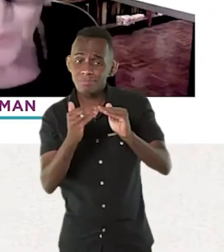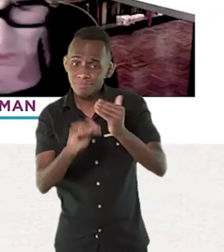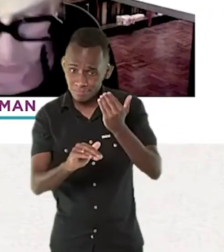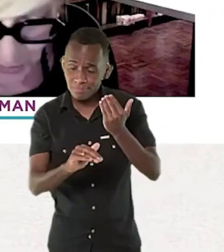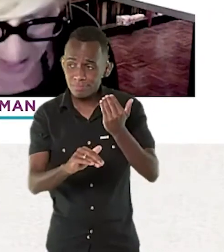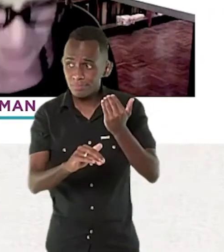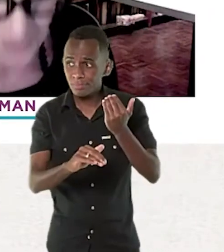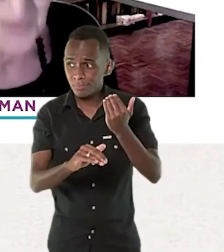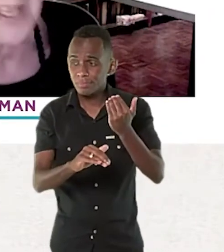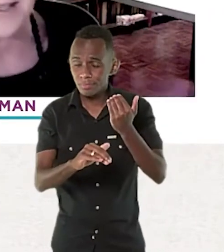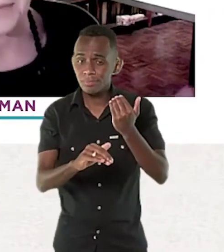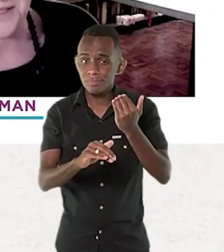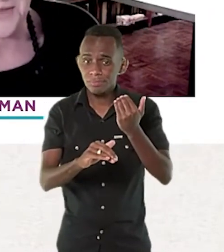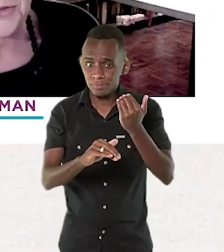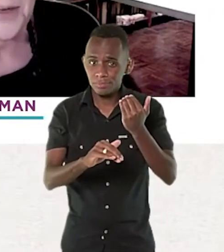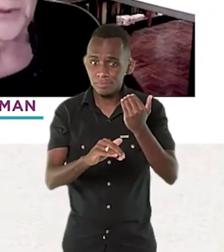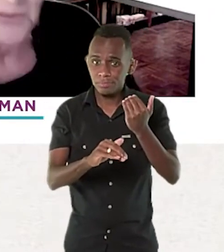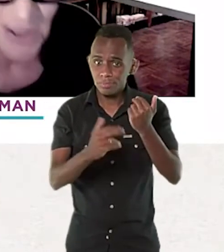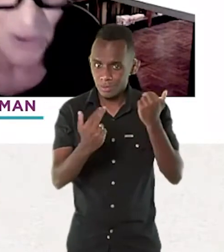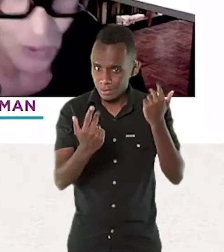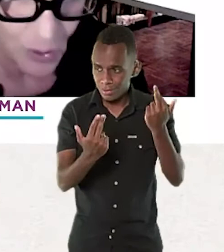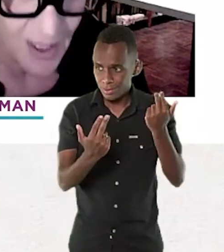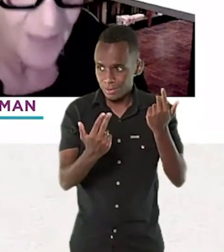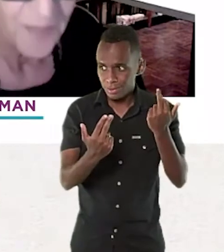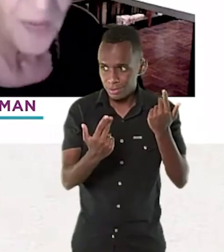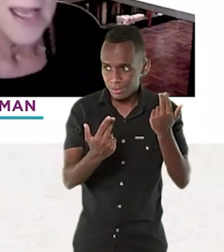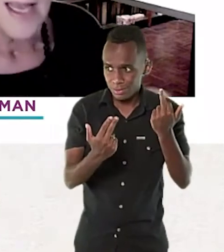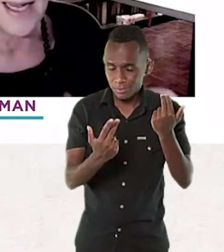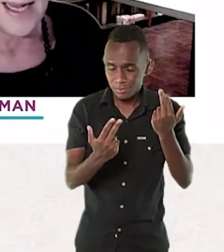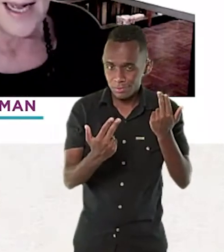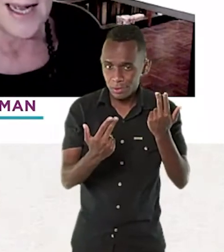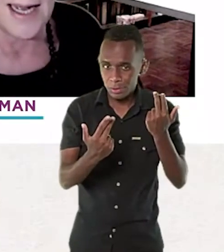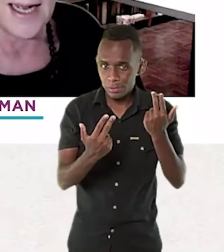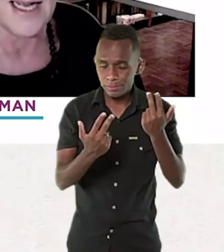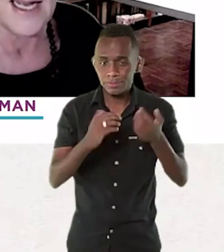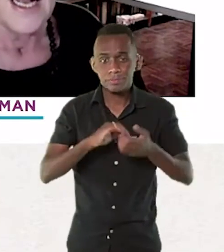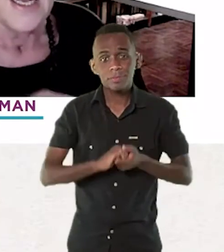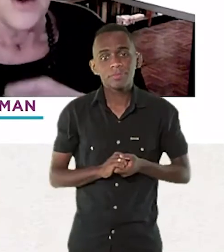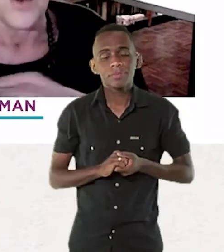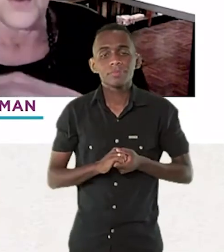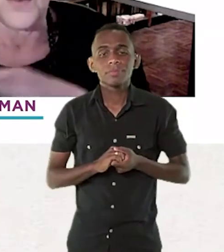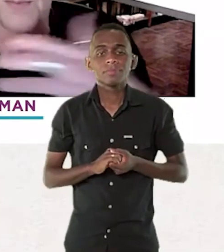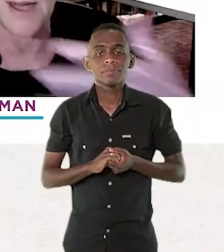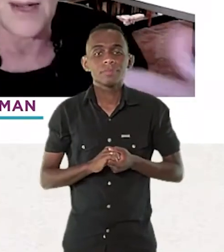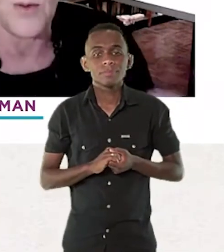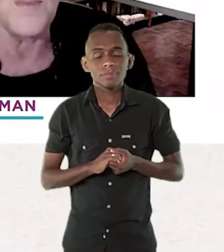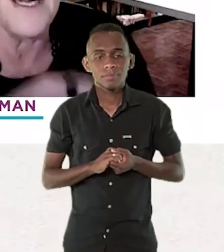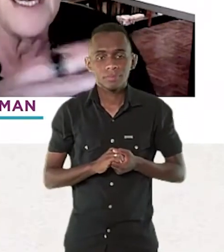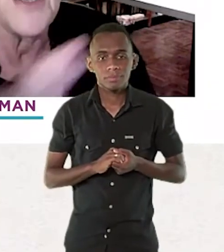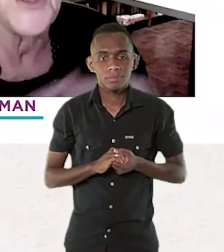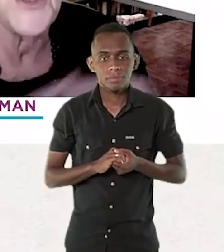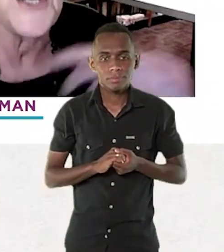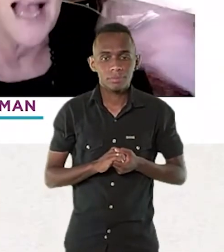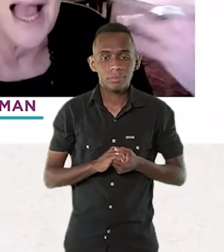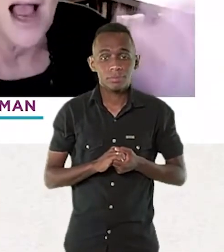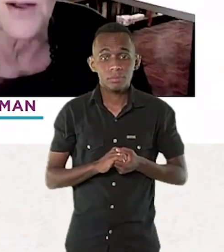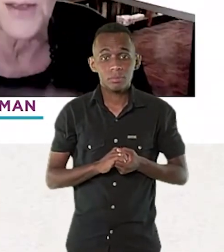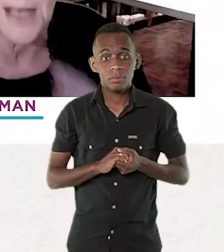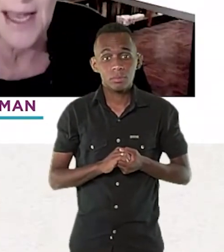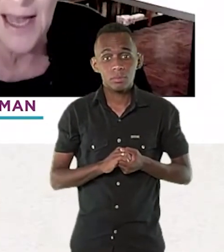não concordo ao mesmo tempo, sem ter medo de ser contraditório. O